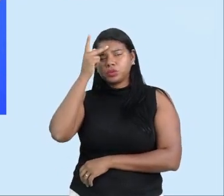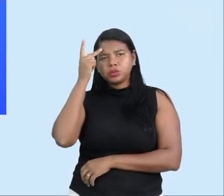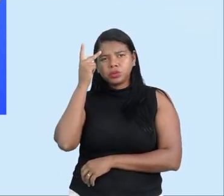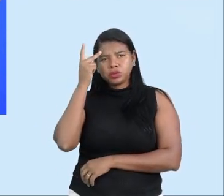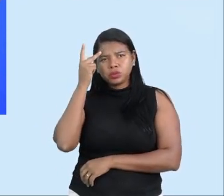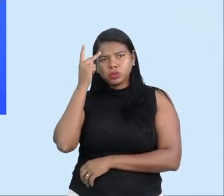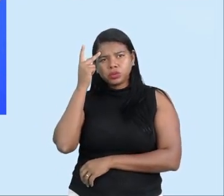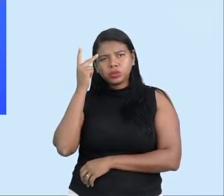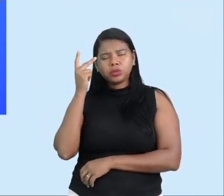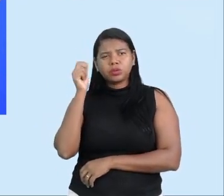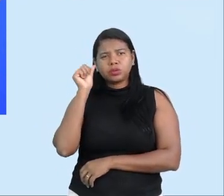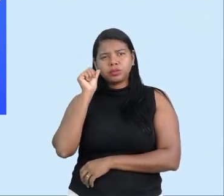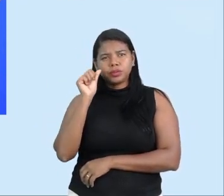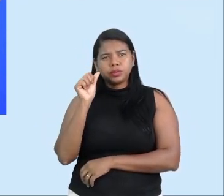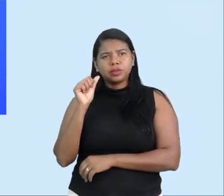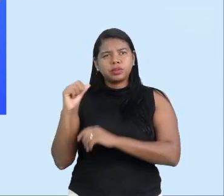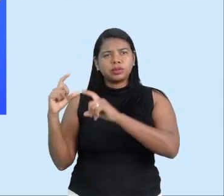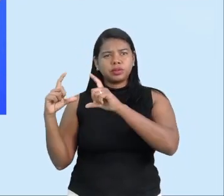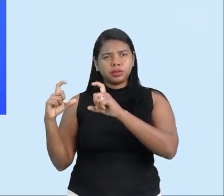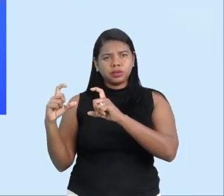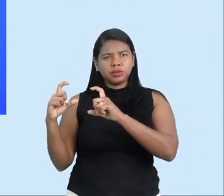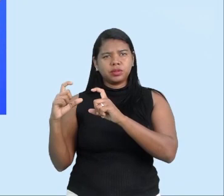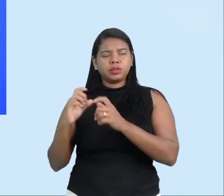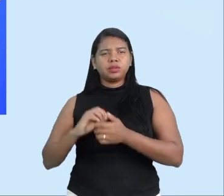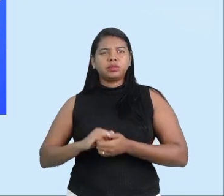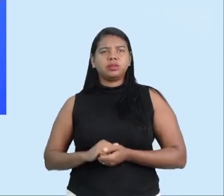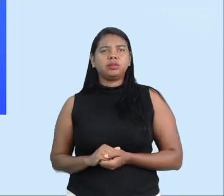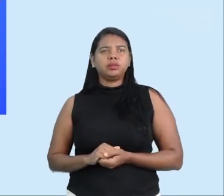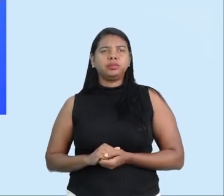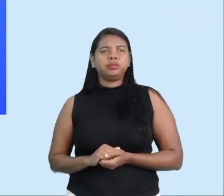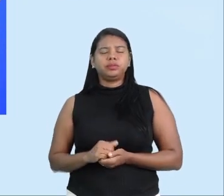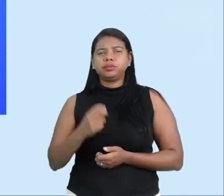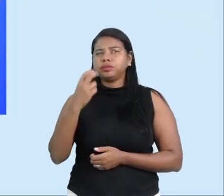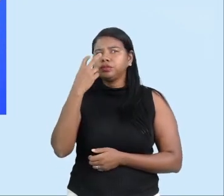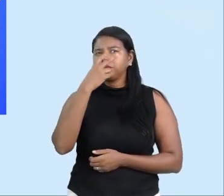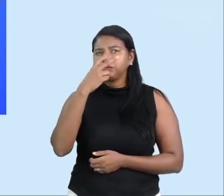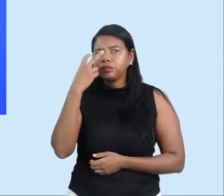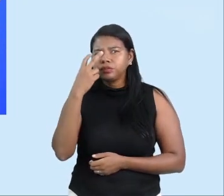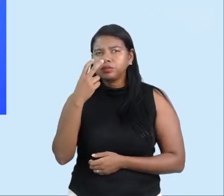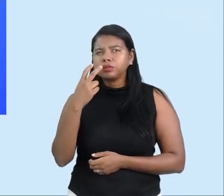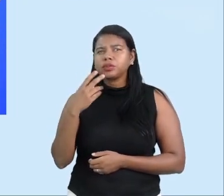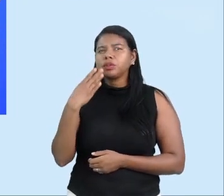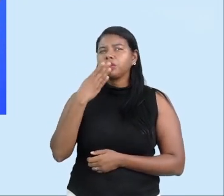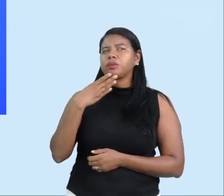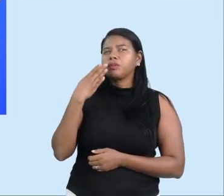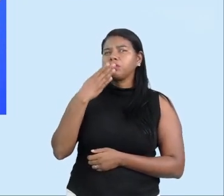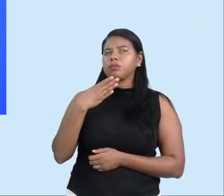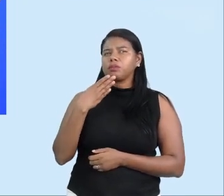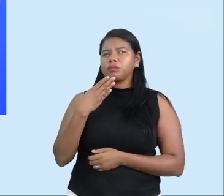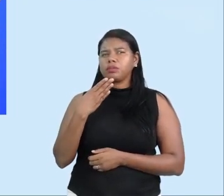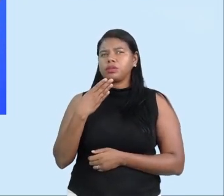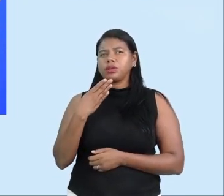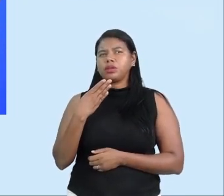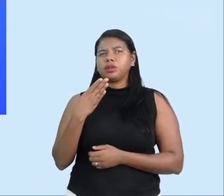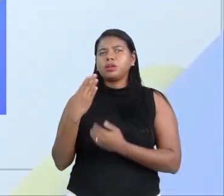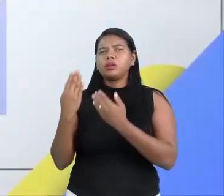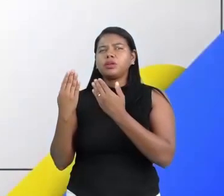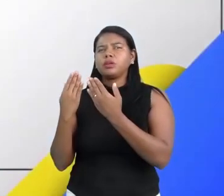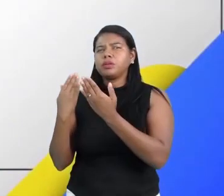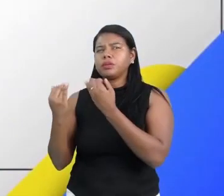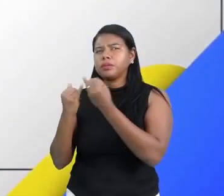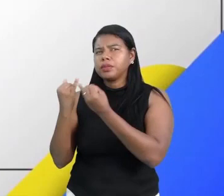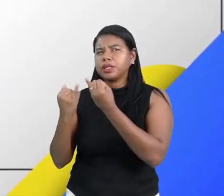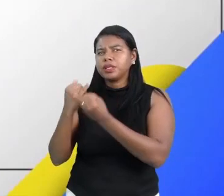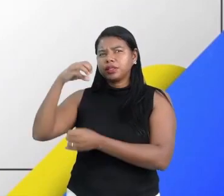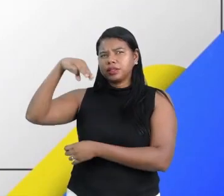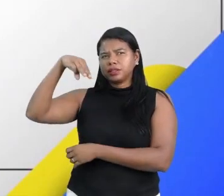engano, a foto que a gente tem, o modelo tem uma cor castanha, mais cor de mel, e a gente vai transformar esses olhos num